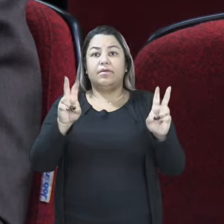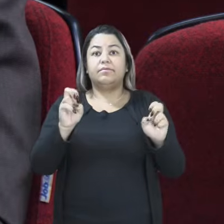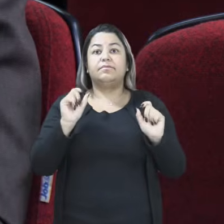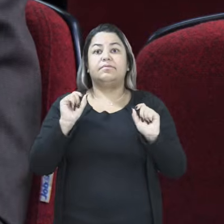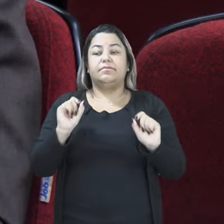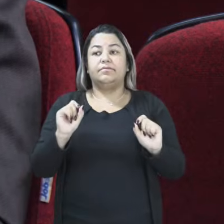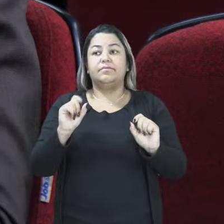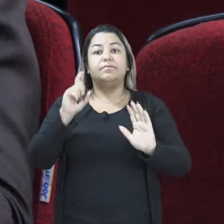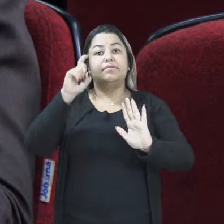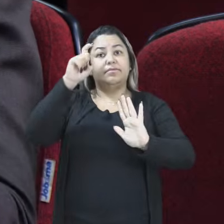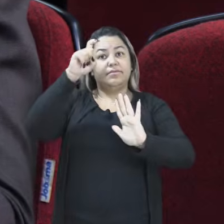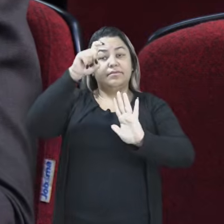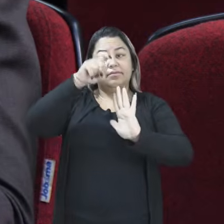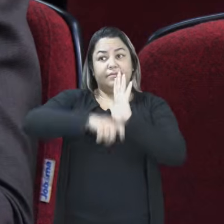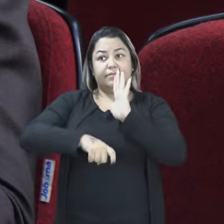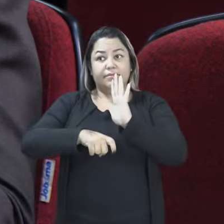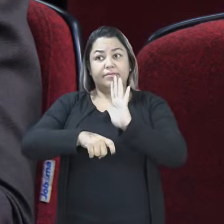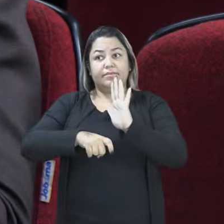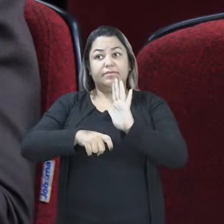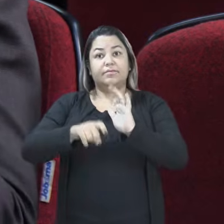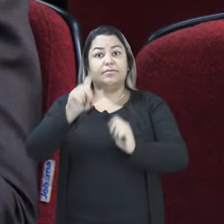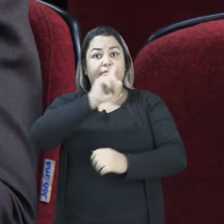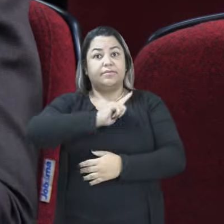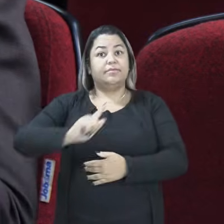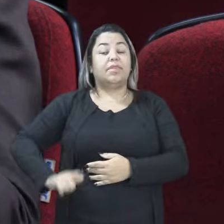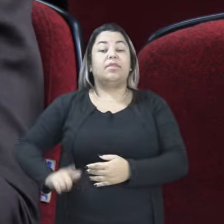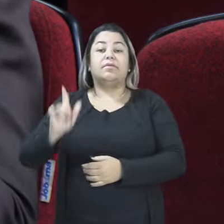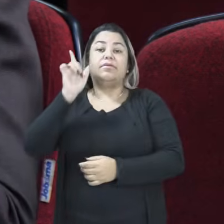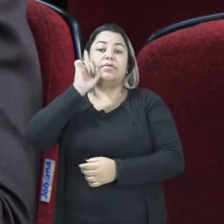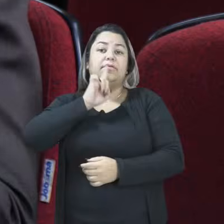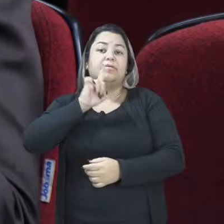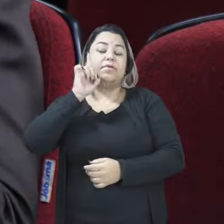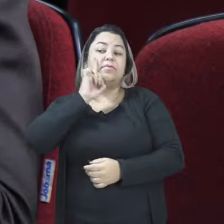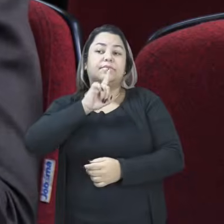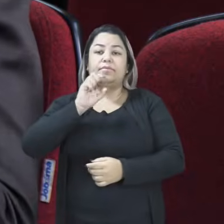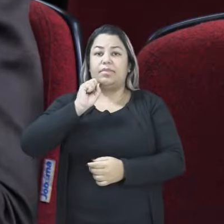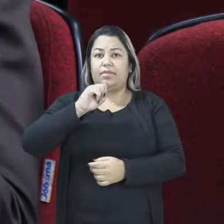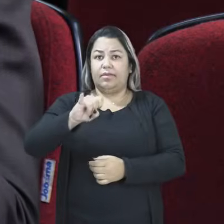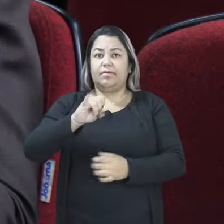taxação do governo americano, né? Se o partido também